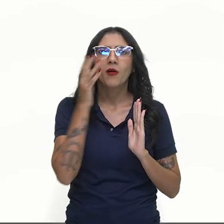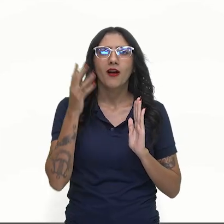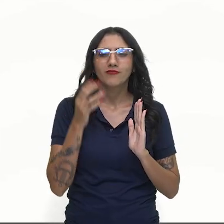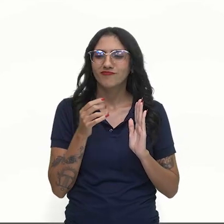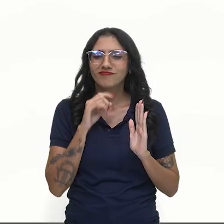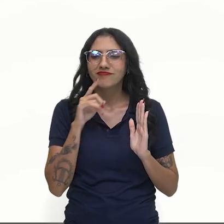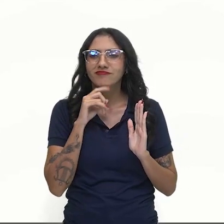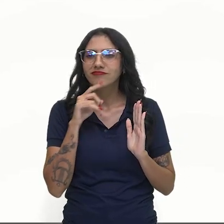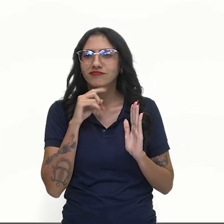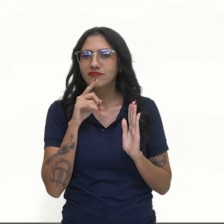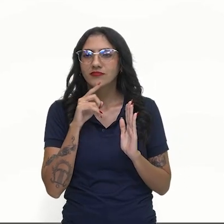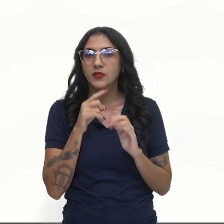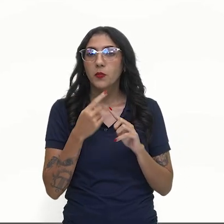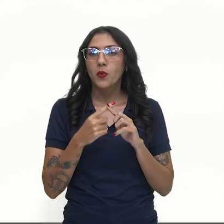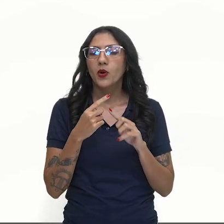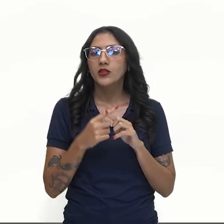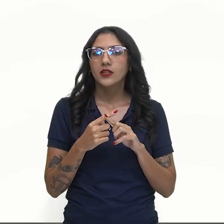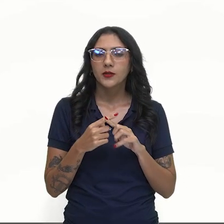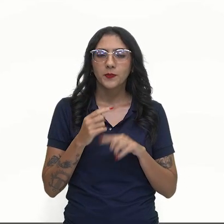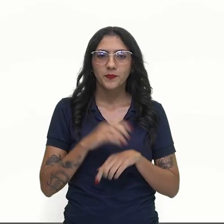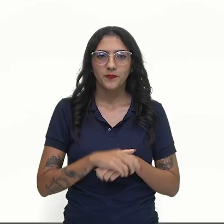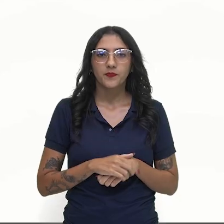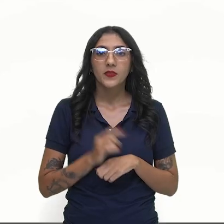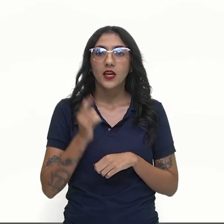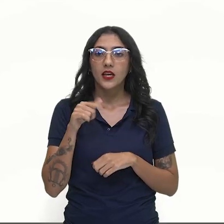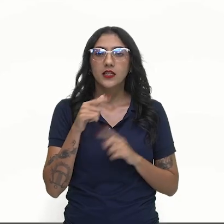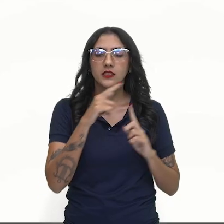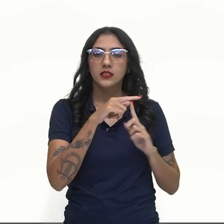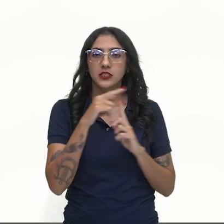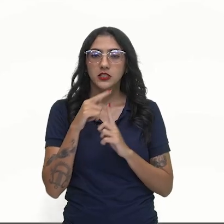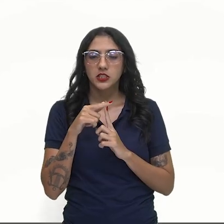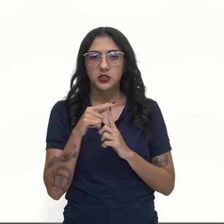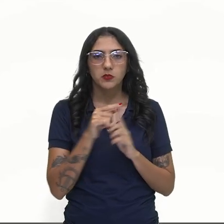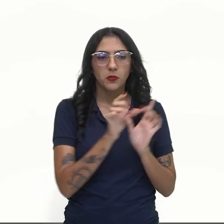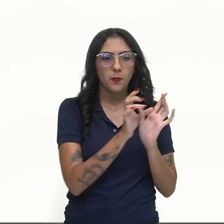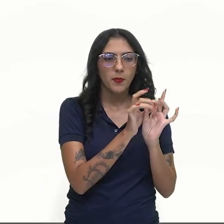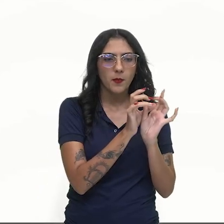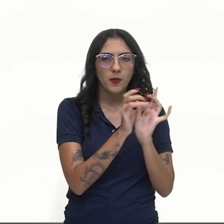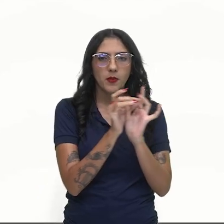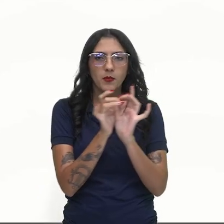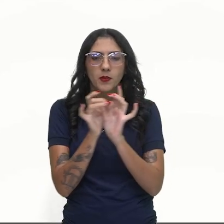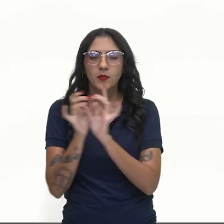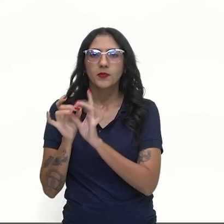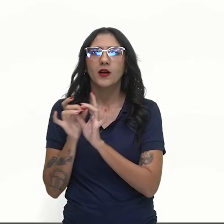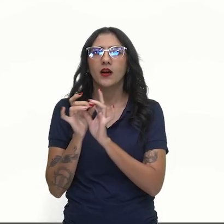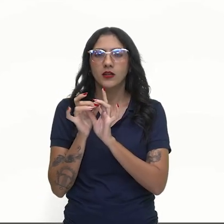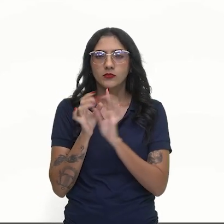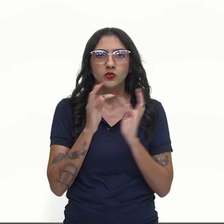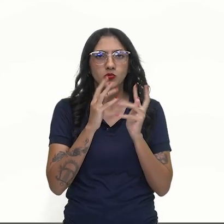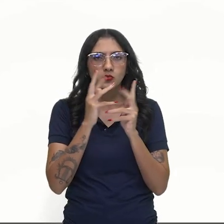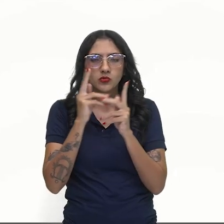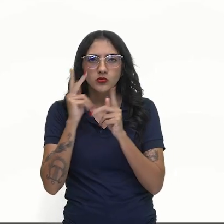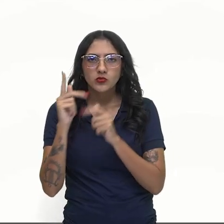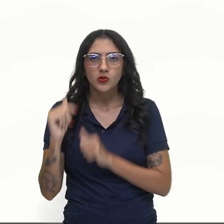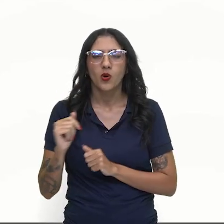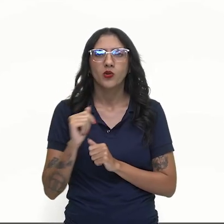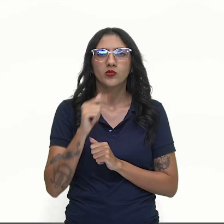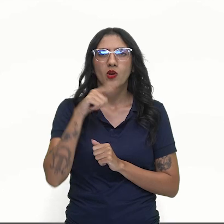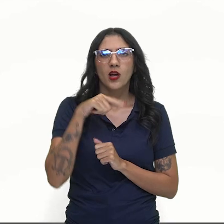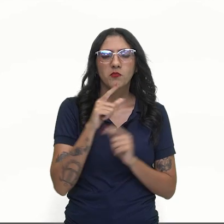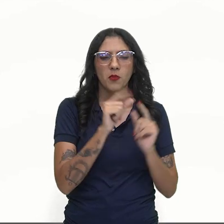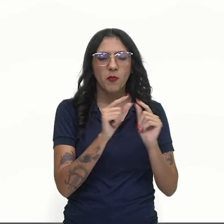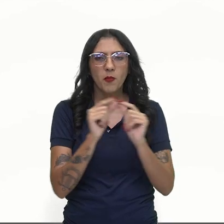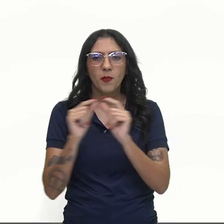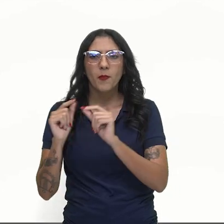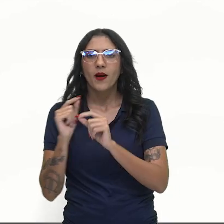Não funciona. Por quê? Em série, a corrente passa por todos os componentes em sequência